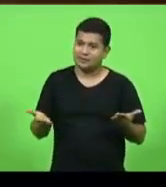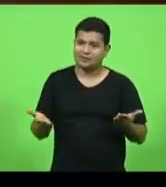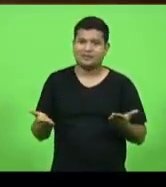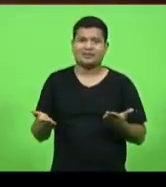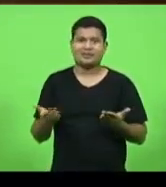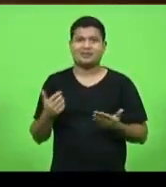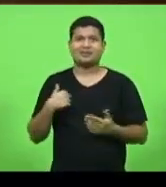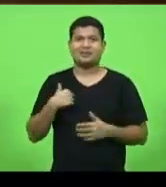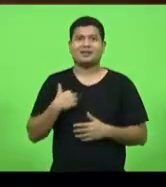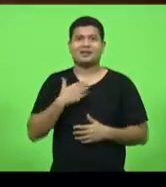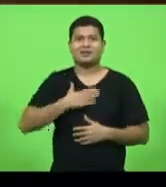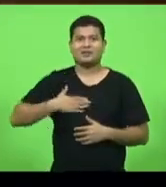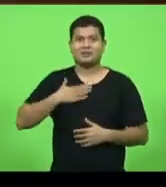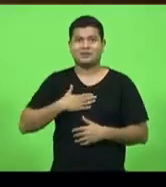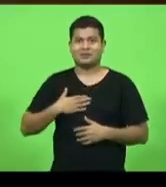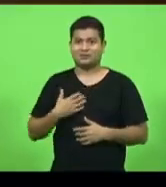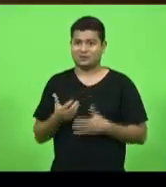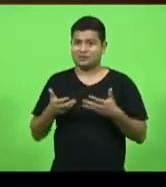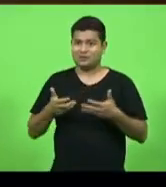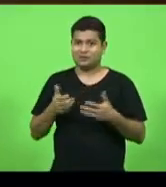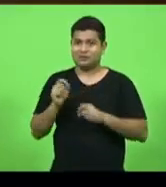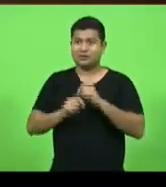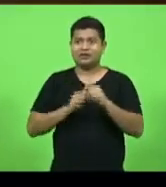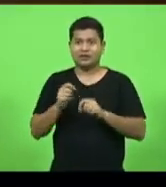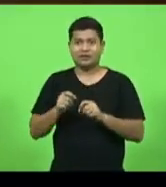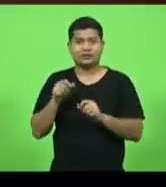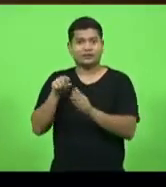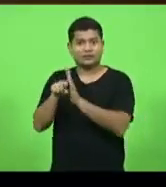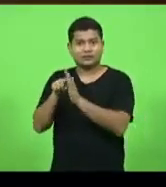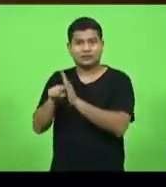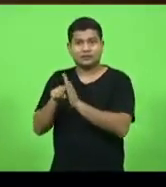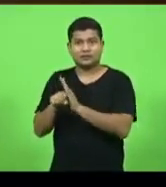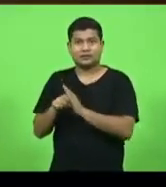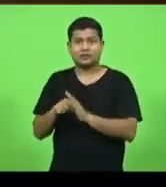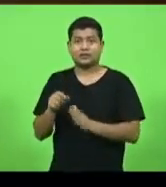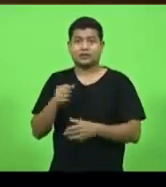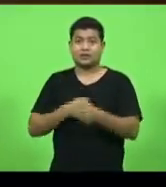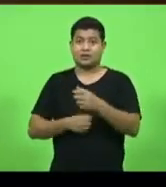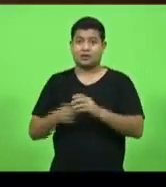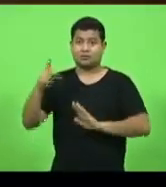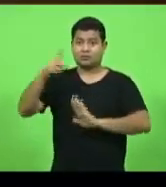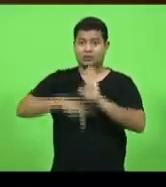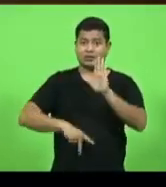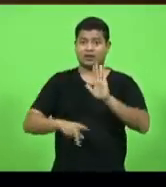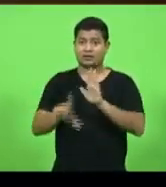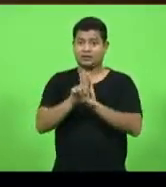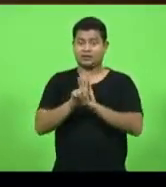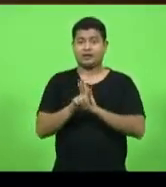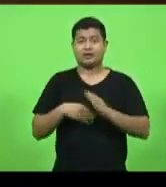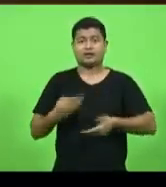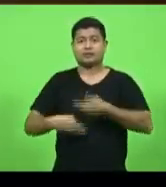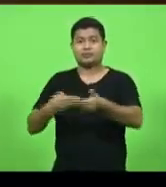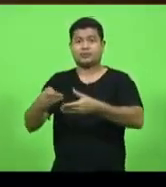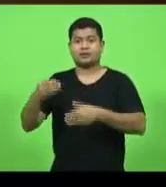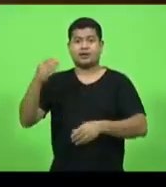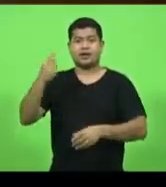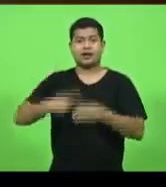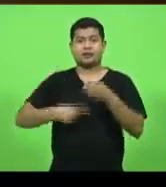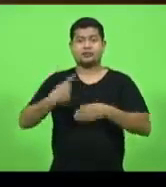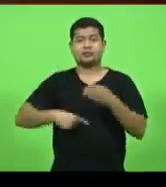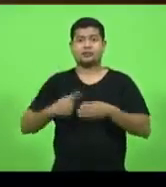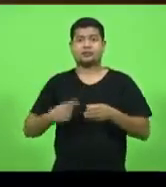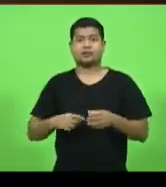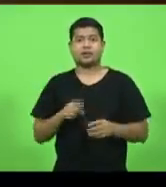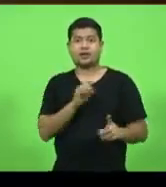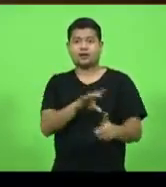nossas assessorias fizessem um levantamento aqui dos projetos de lei que estão tramitando nas comissões e quanto tempo